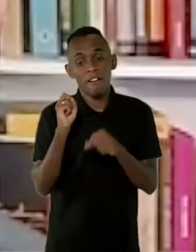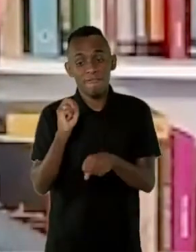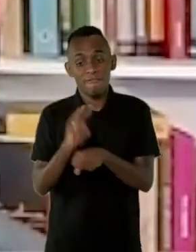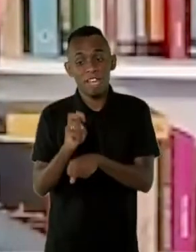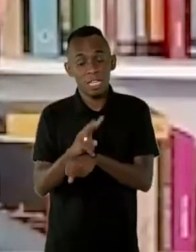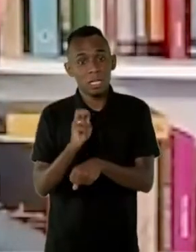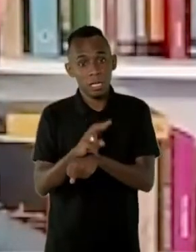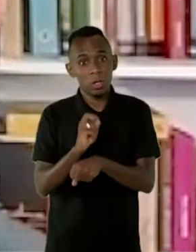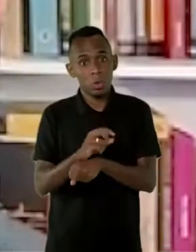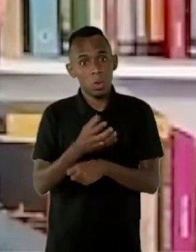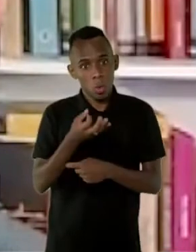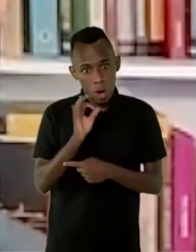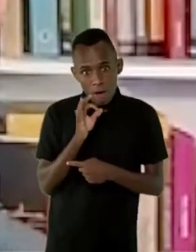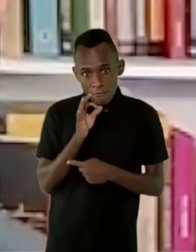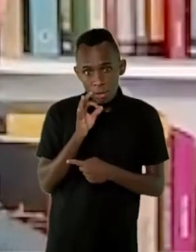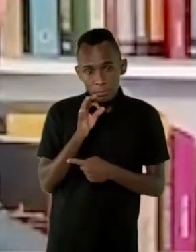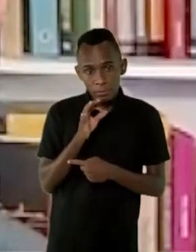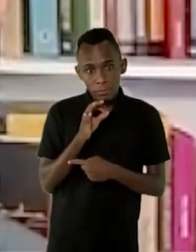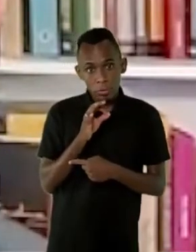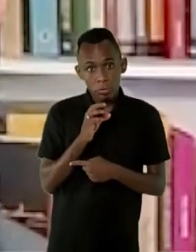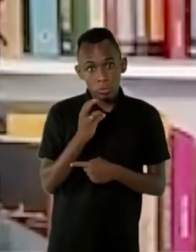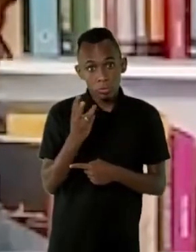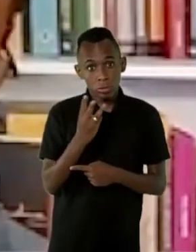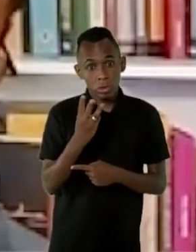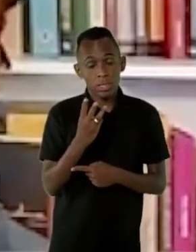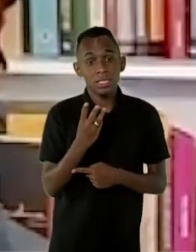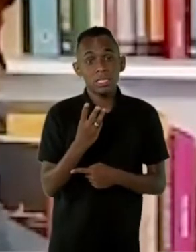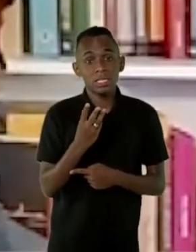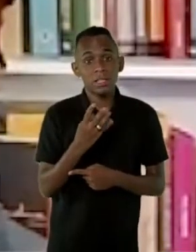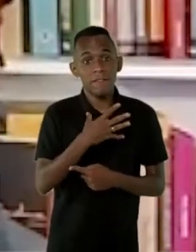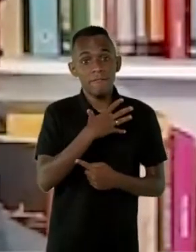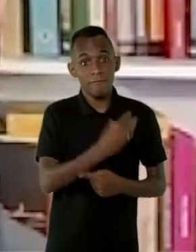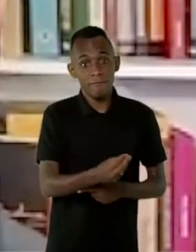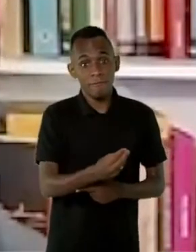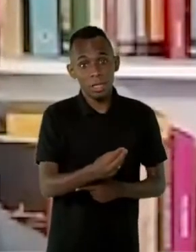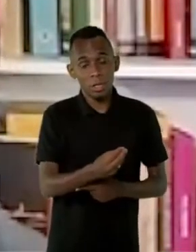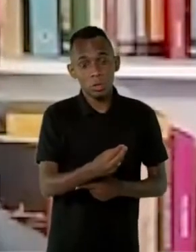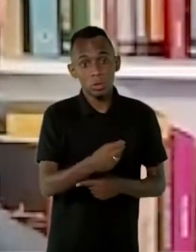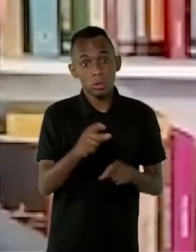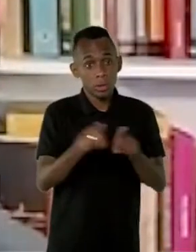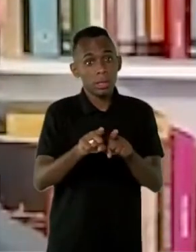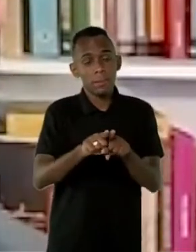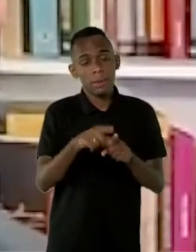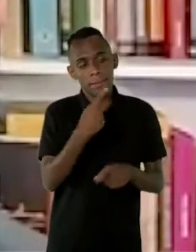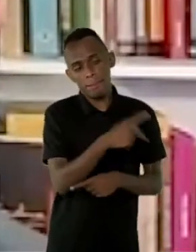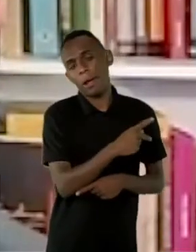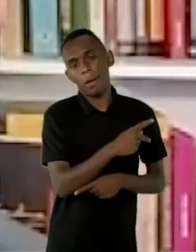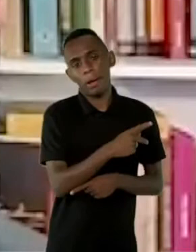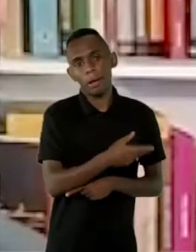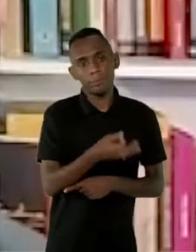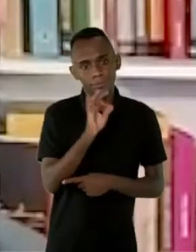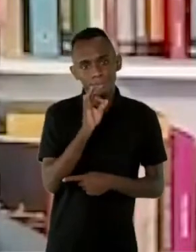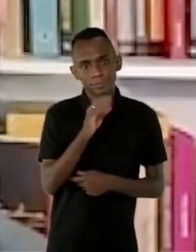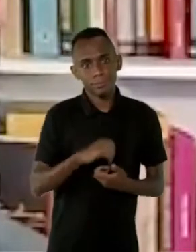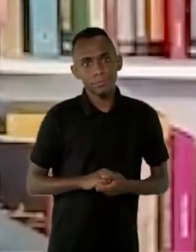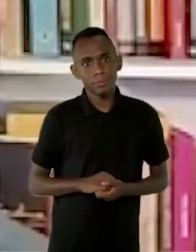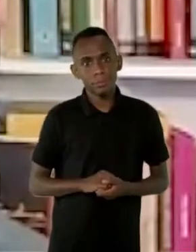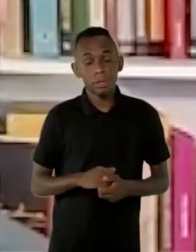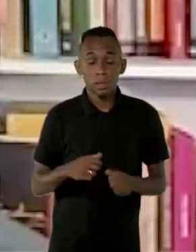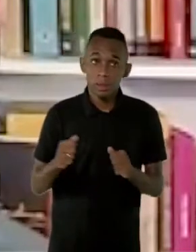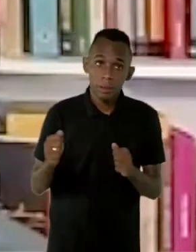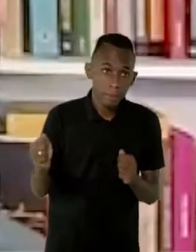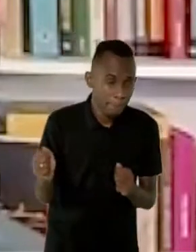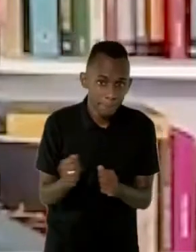café para os filhos e para ela. E aí, milagrosamente, se